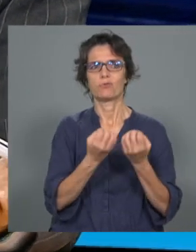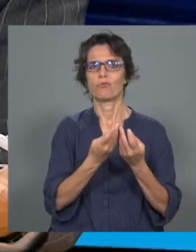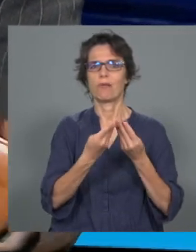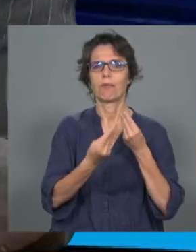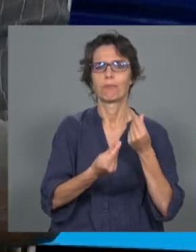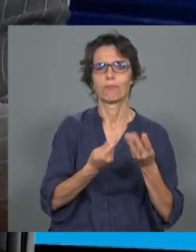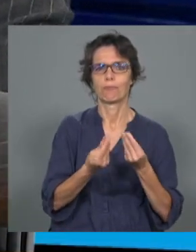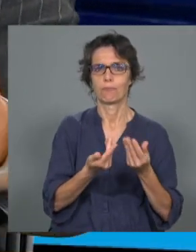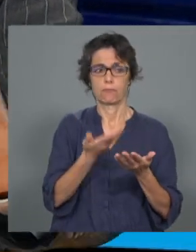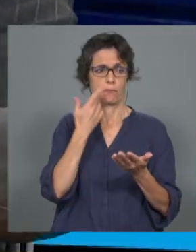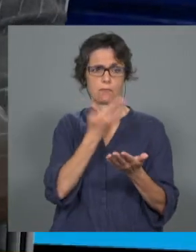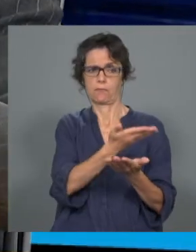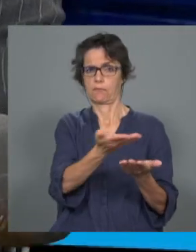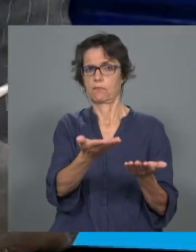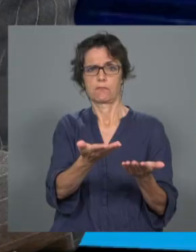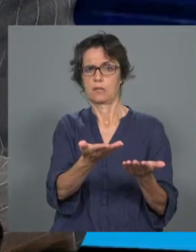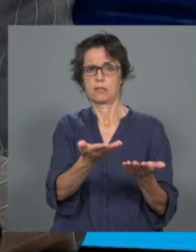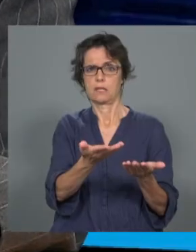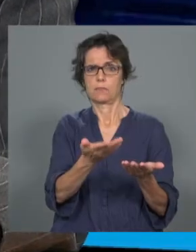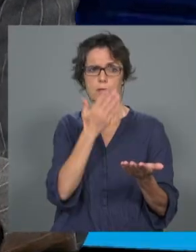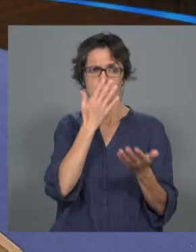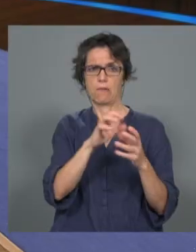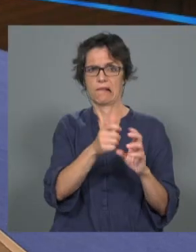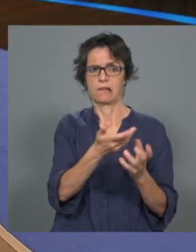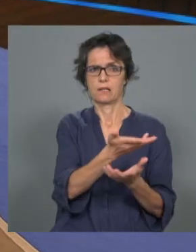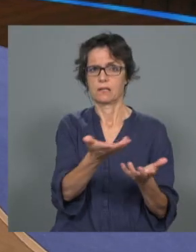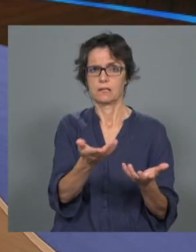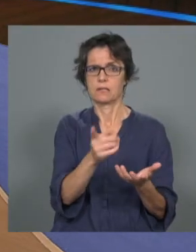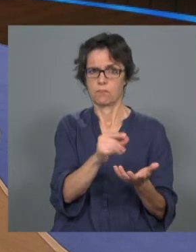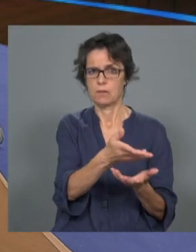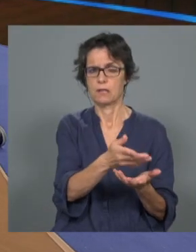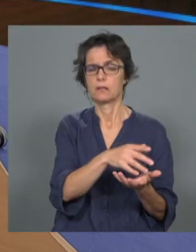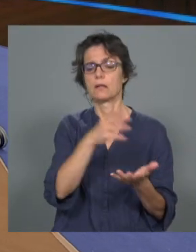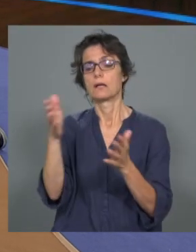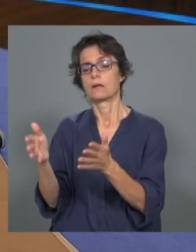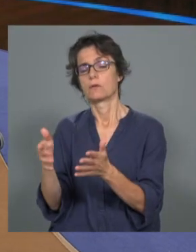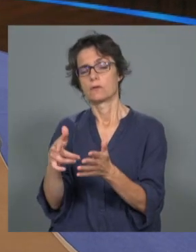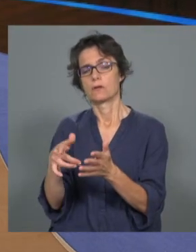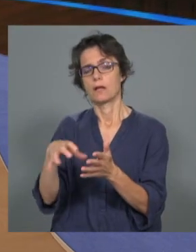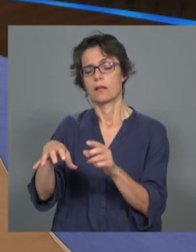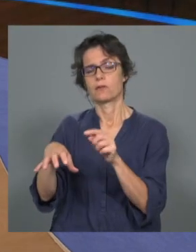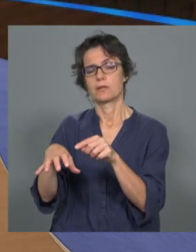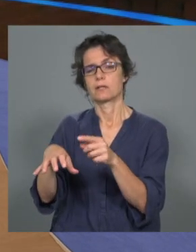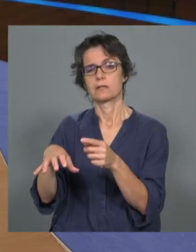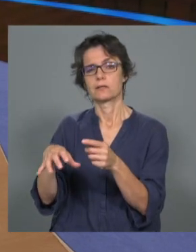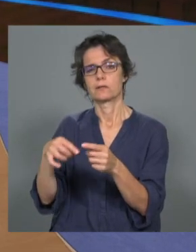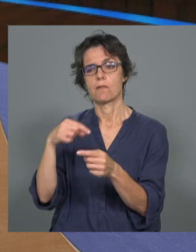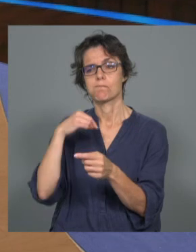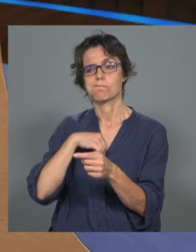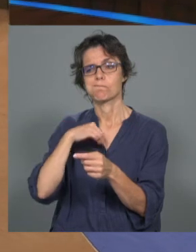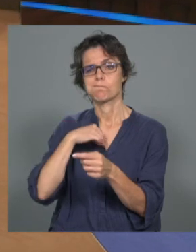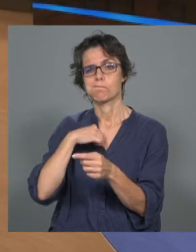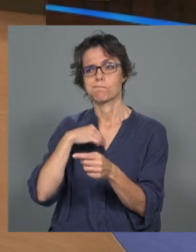é uma realidade, apesar das crises que vivemos, e as interpelações que cada vez sentimos mais,